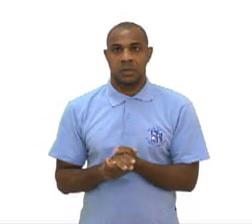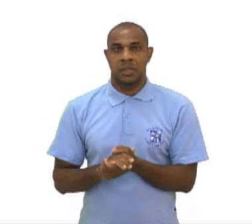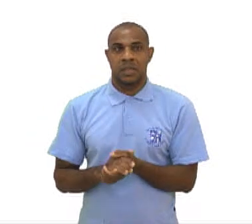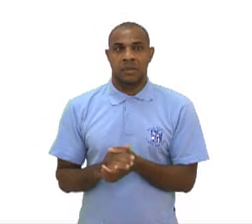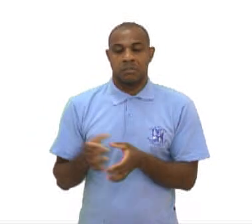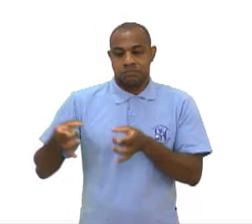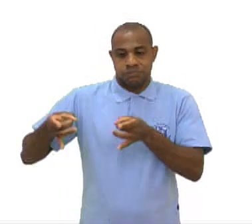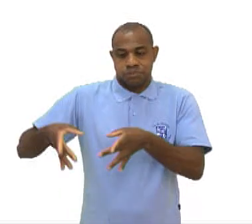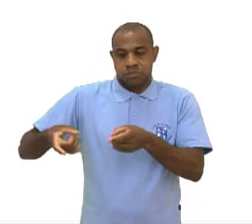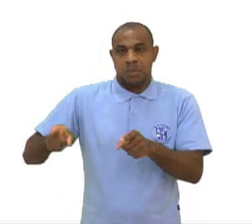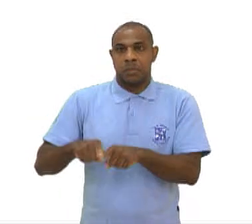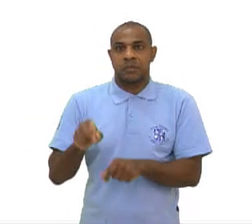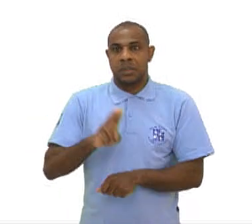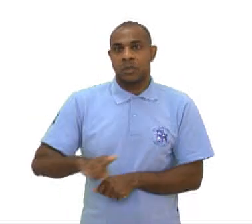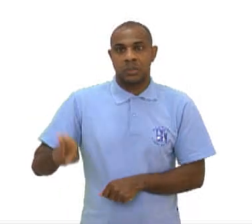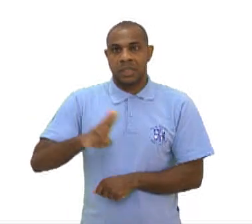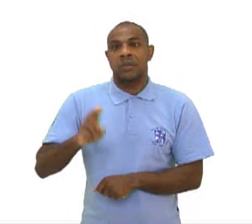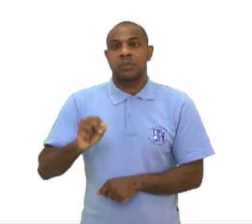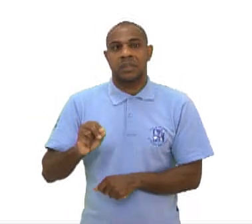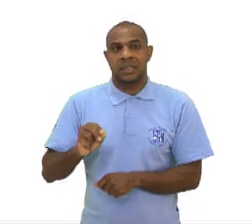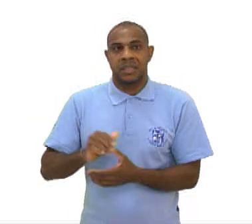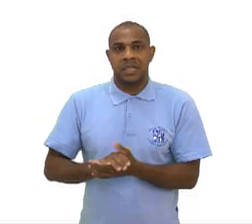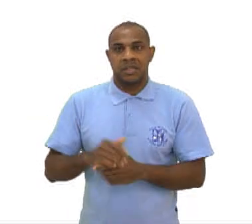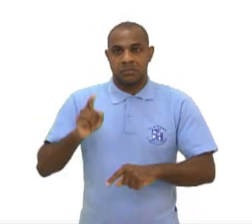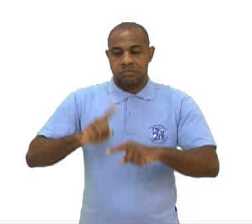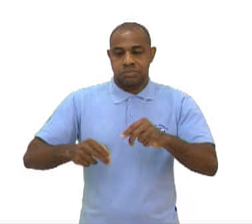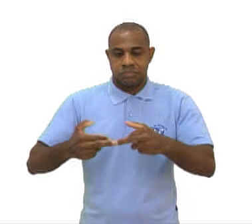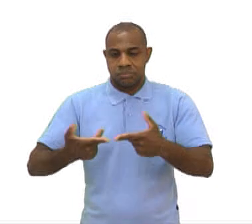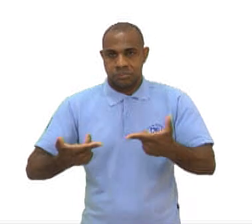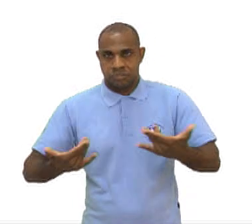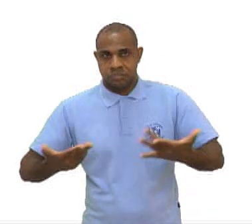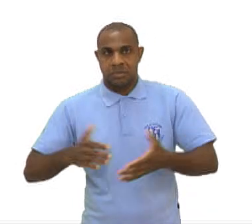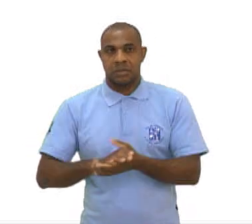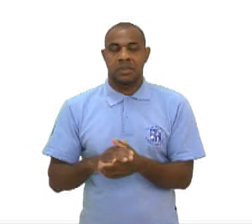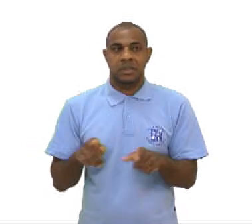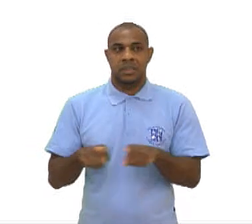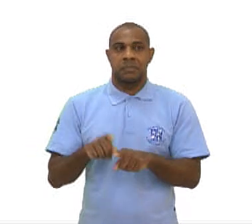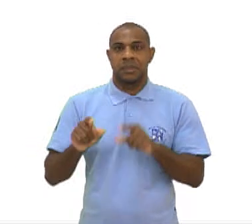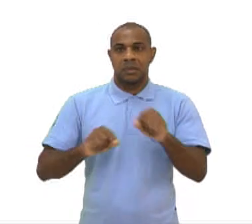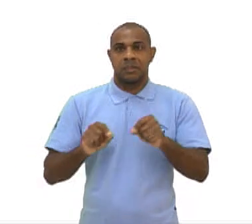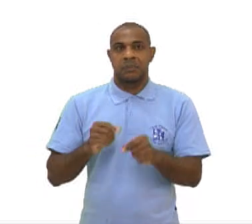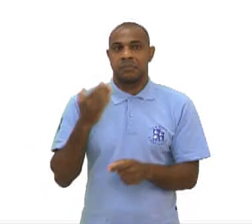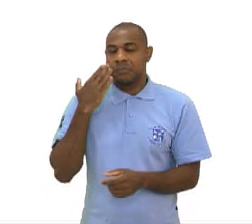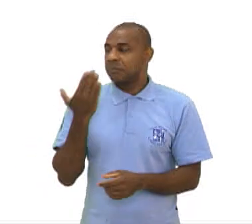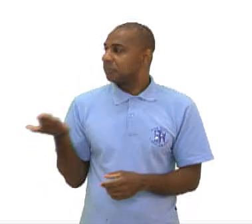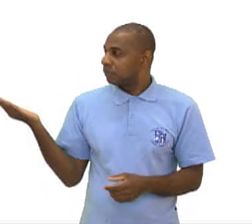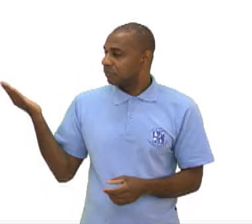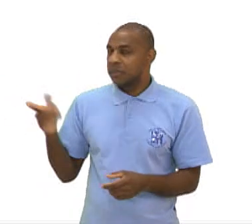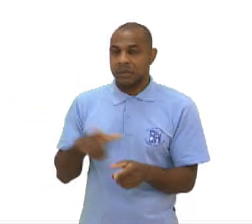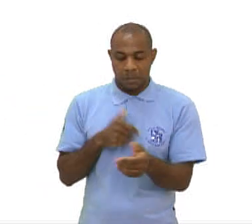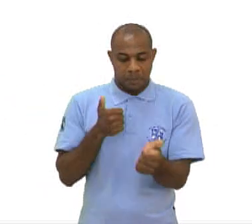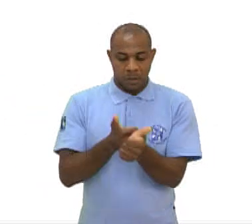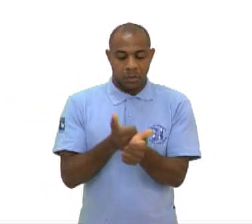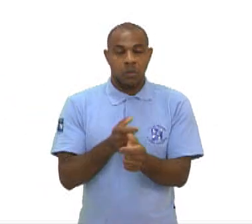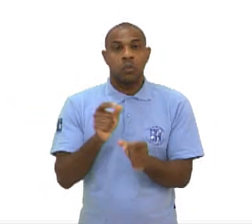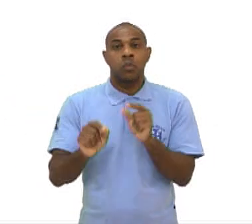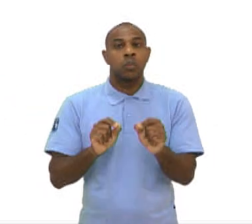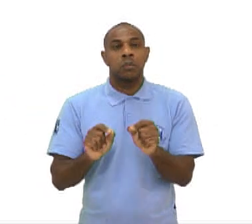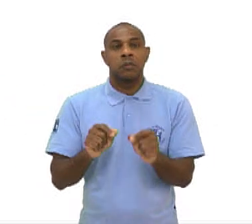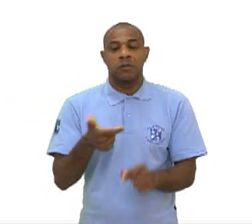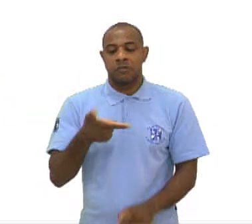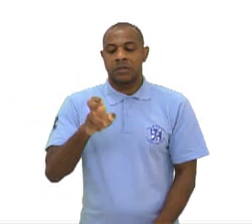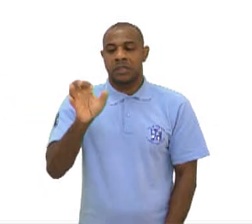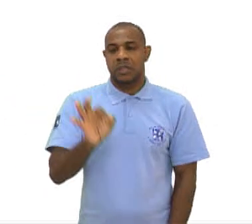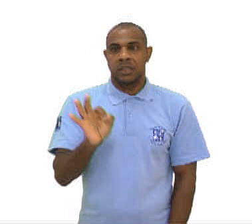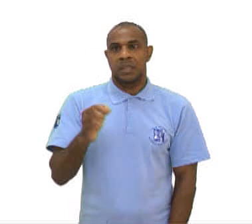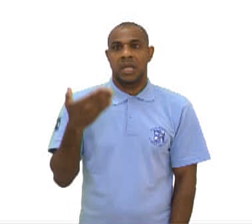ser utilizado como fertilizante, pois contém cerca de 6,5 de pectina, um polissacarídeo, aproximadamente 25%